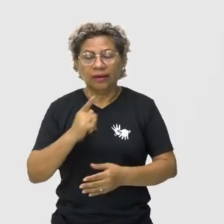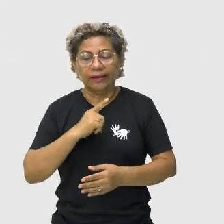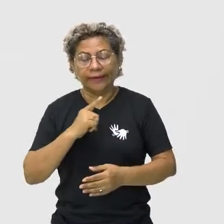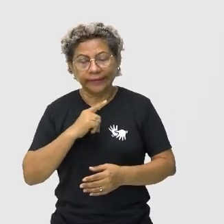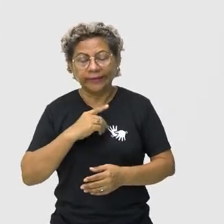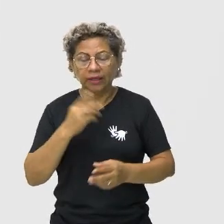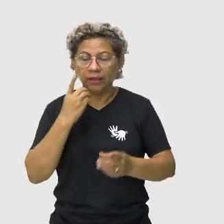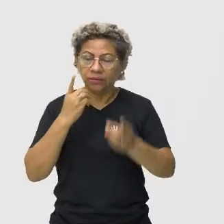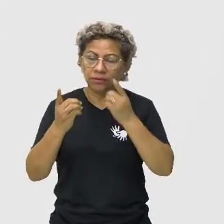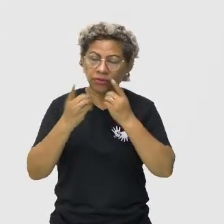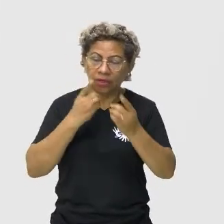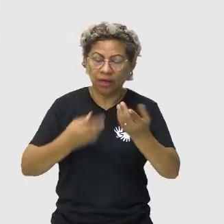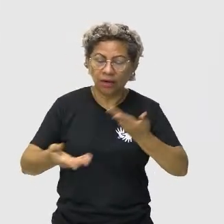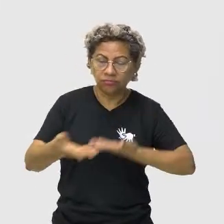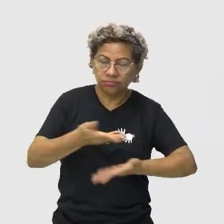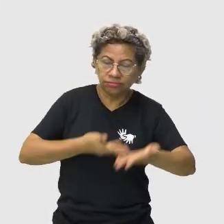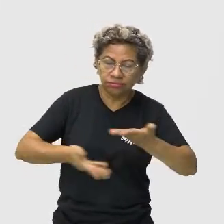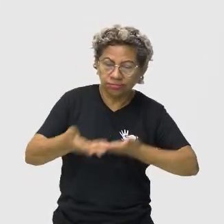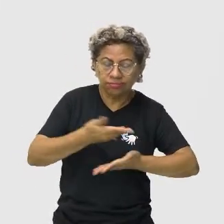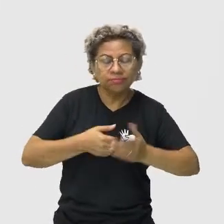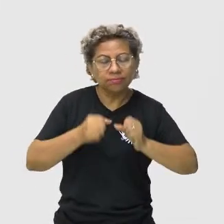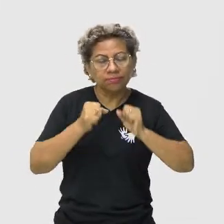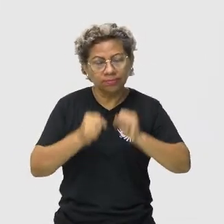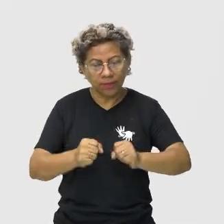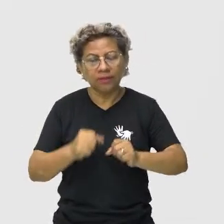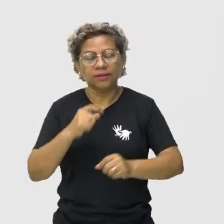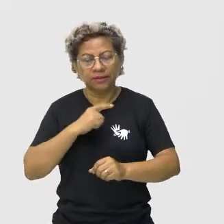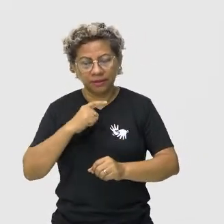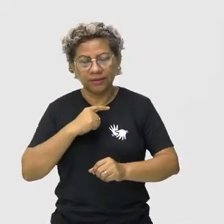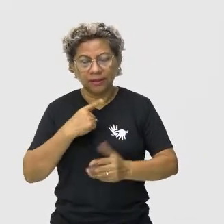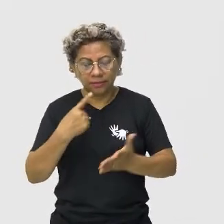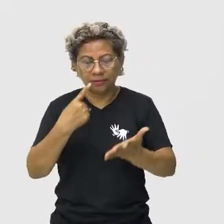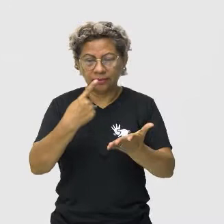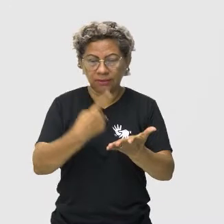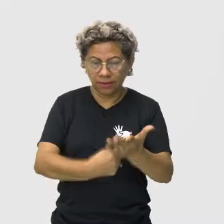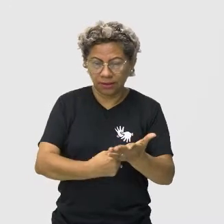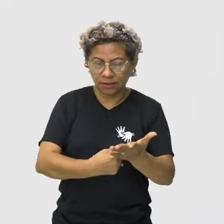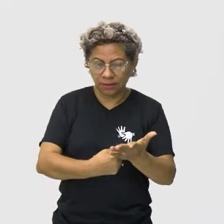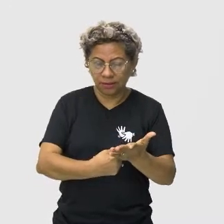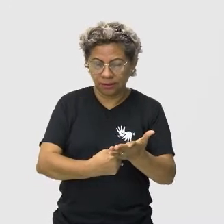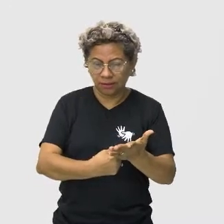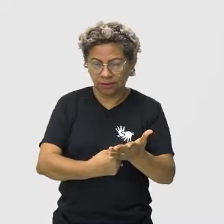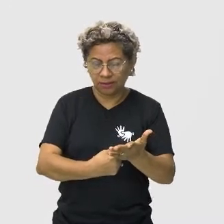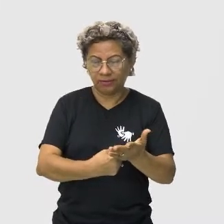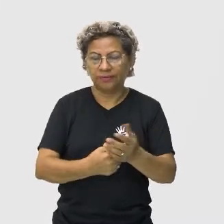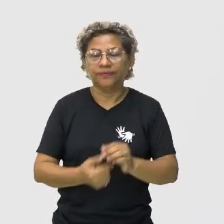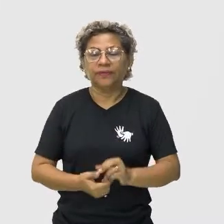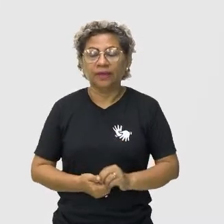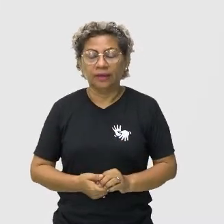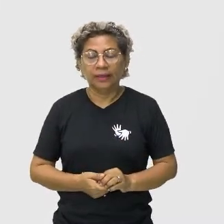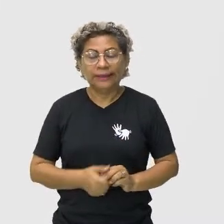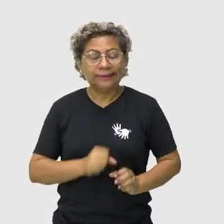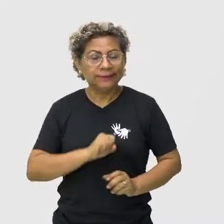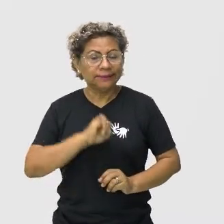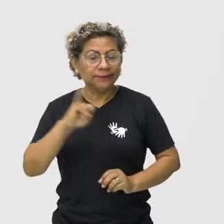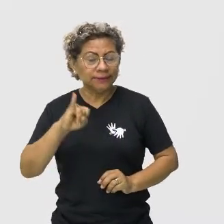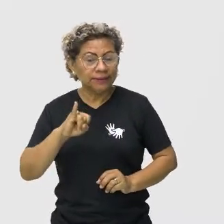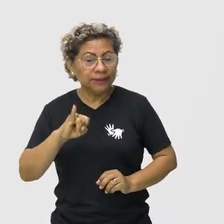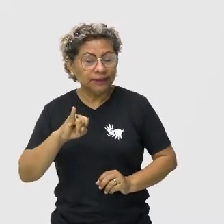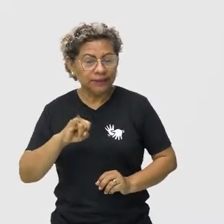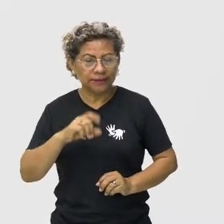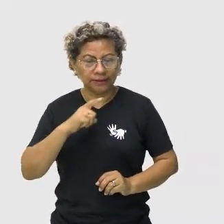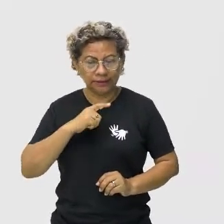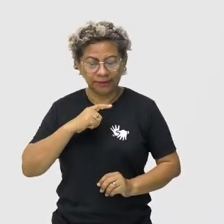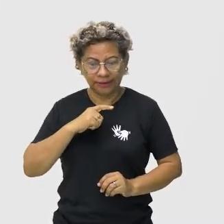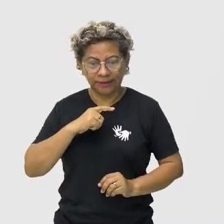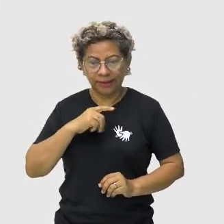que pode ser feito o quê? Um acordo bilateral. Porém, quando mais de três ou mais países aí acabam se